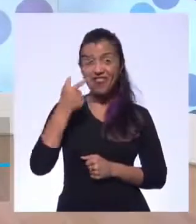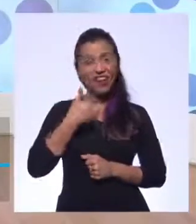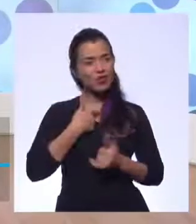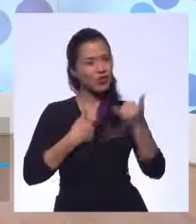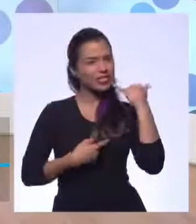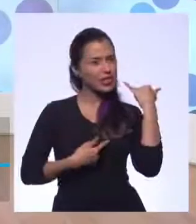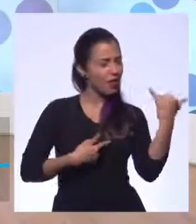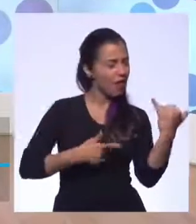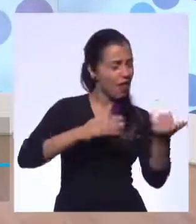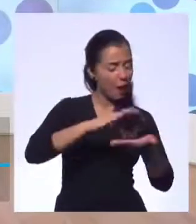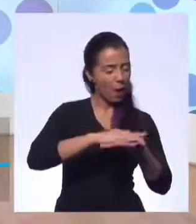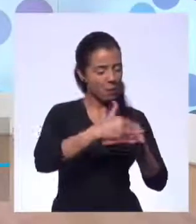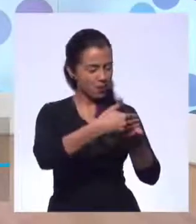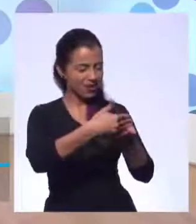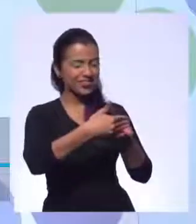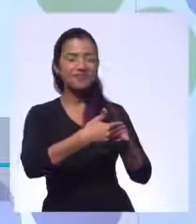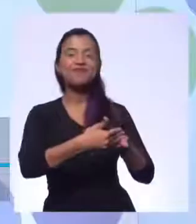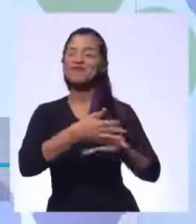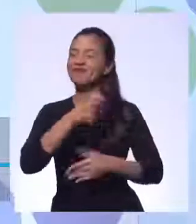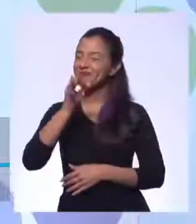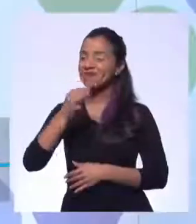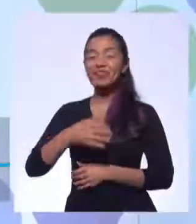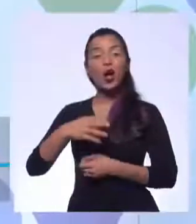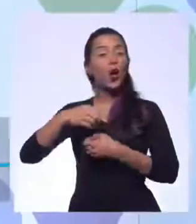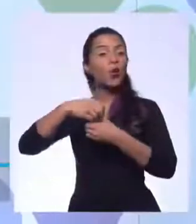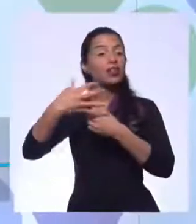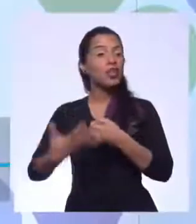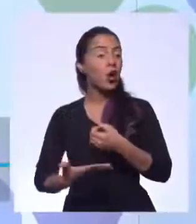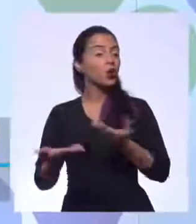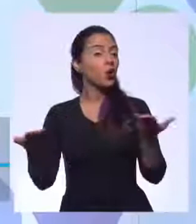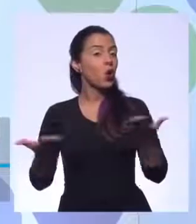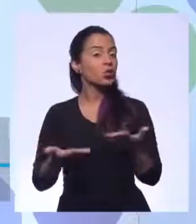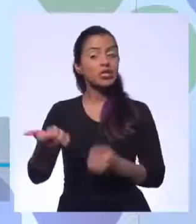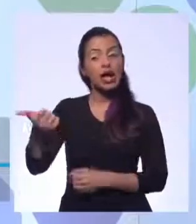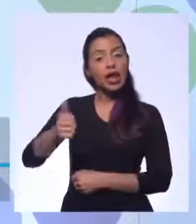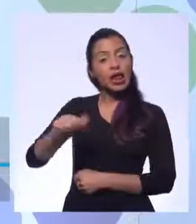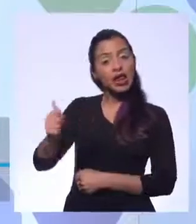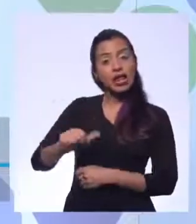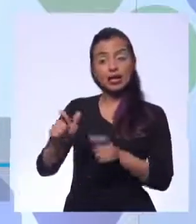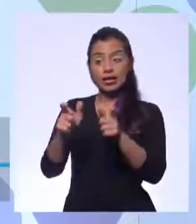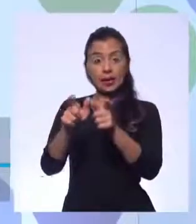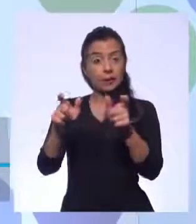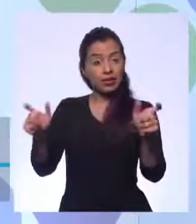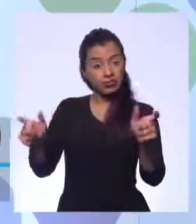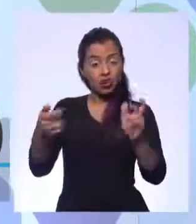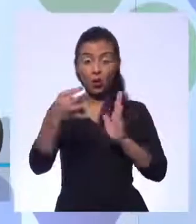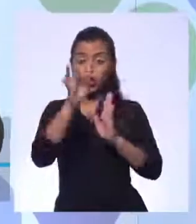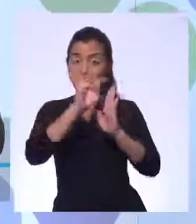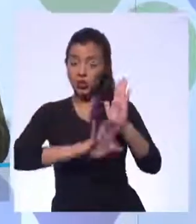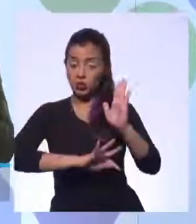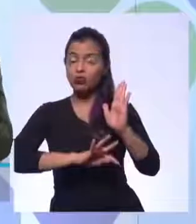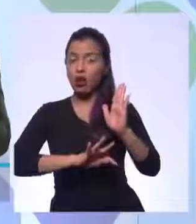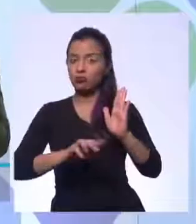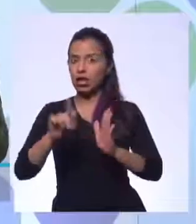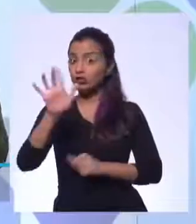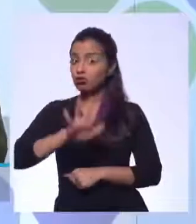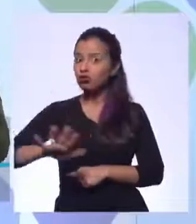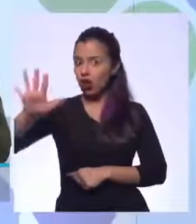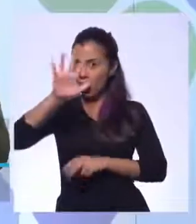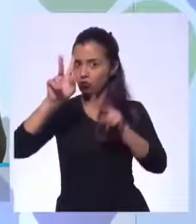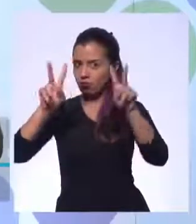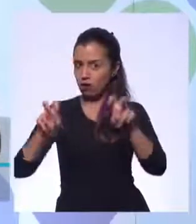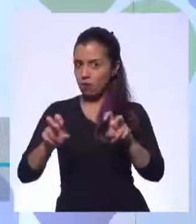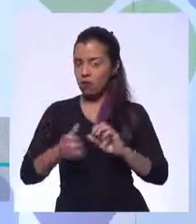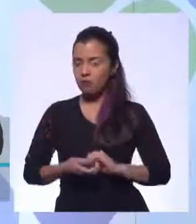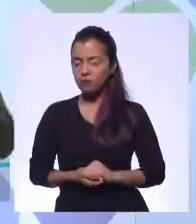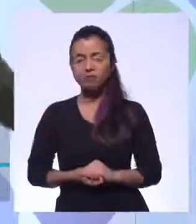computador. Gente, o conteúdo da aula de hoje é análise textual e gramatical. Esse vai ser o tema geral. A gente vai